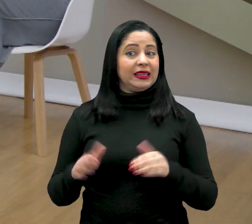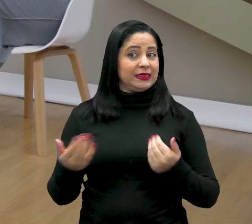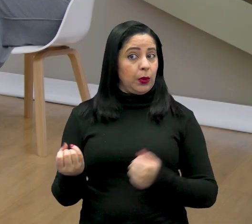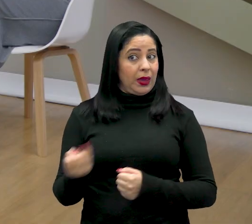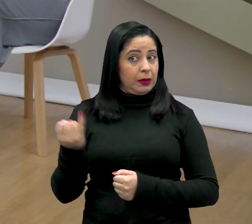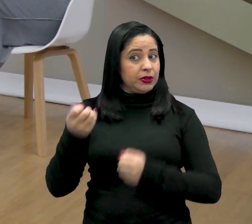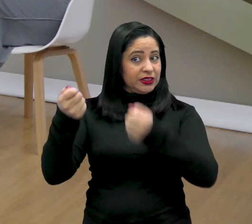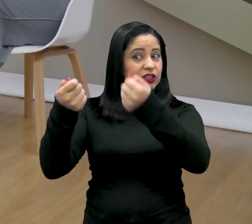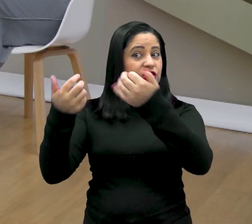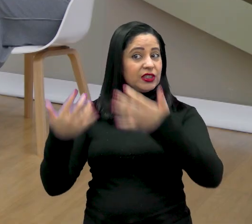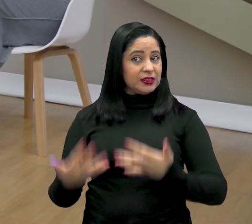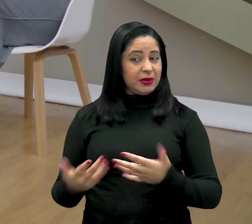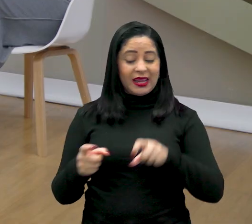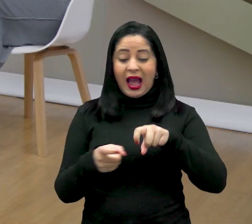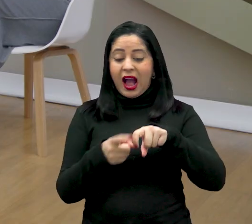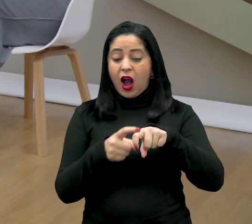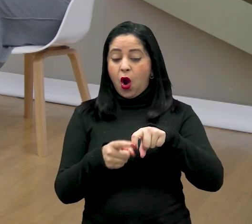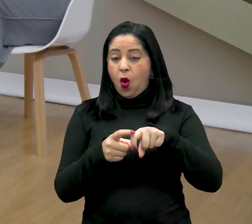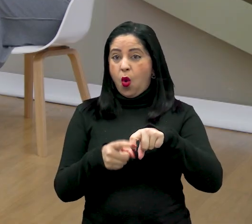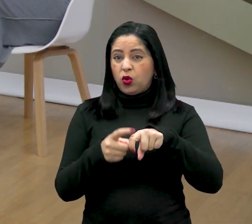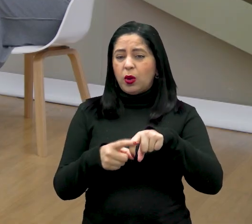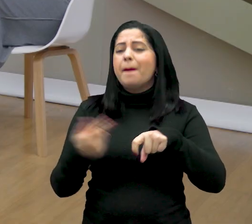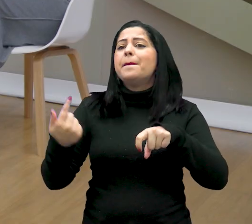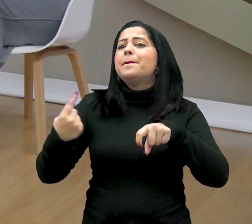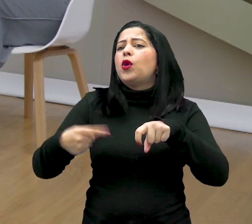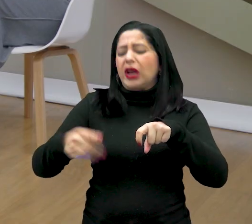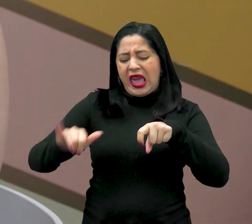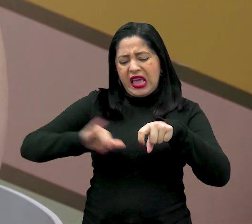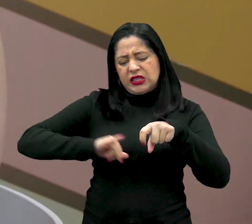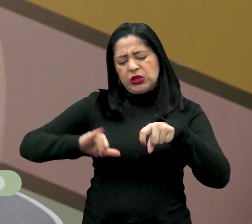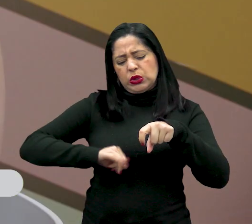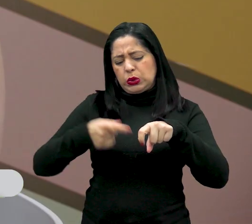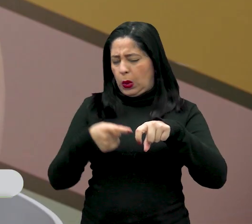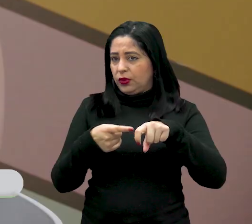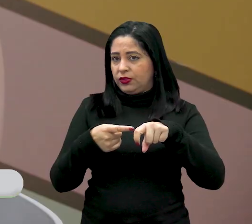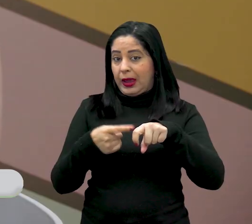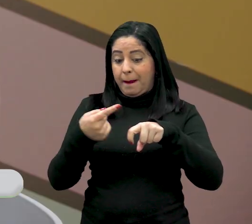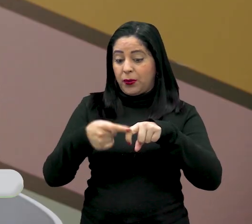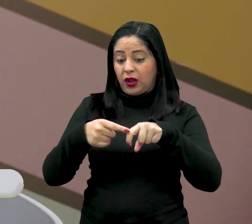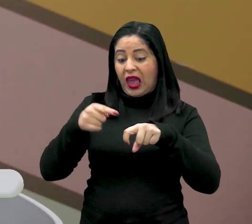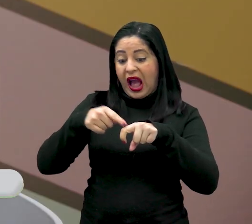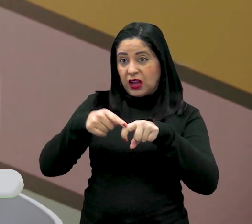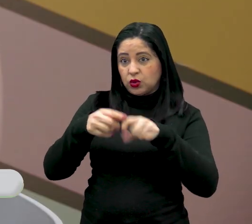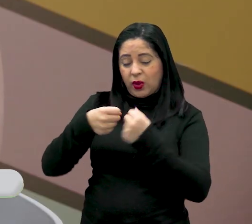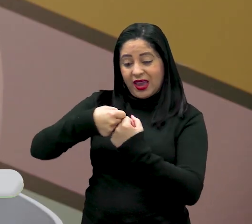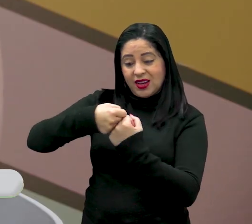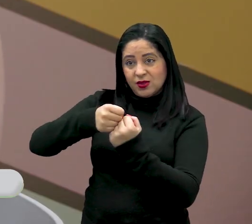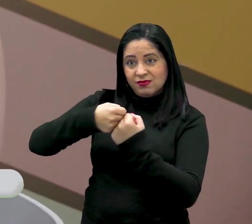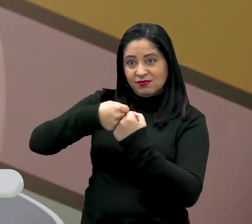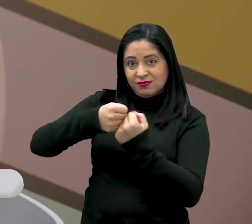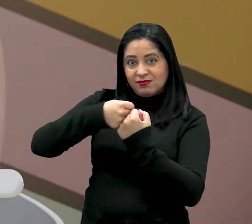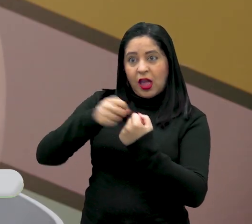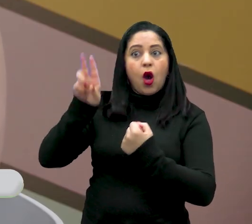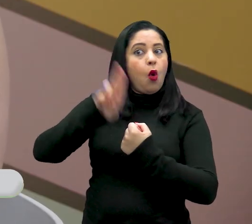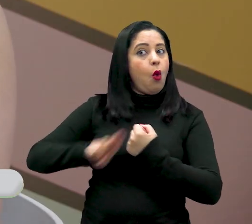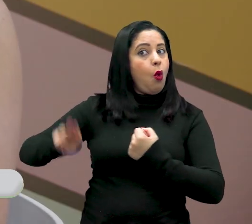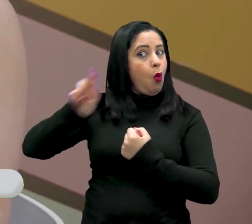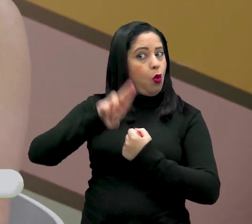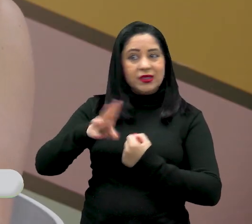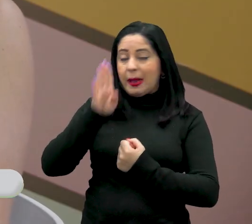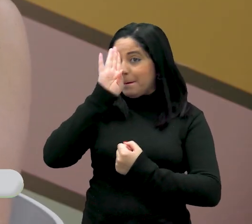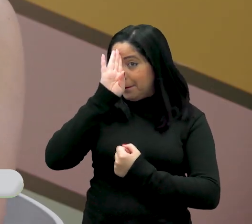assim, importante a gente falar sobre o joelho em si, né? Por Sim. que que ele sofre tanto? É uma das articulações que a gente mais usa, né? Uma